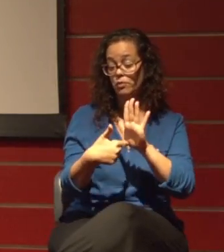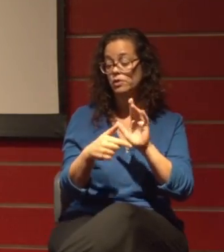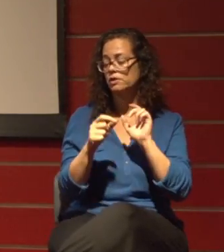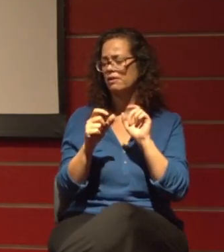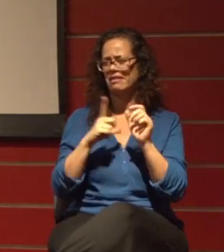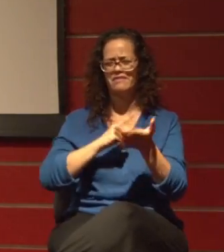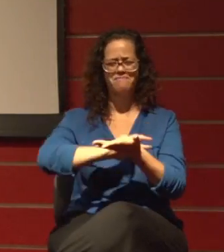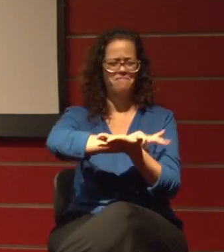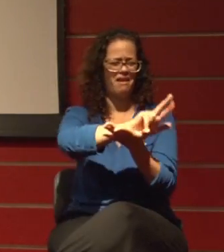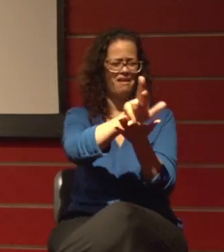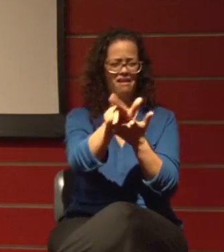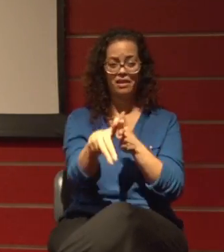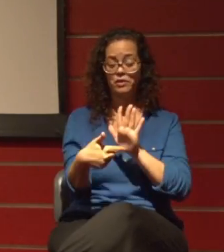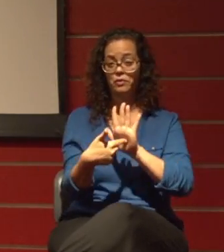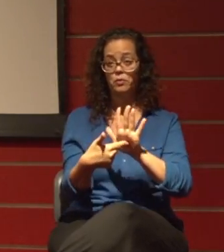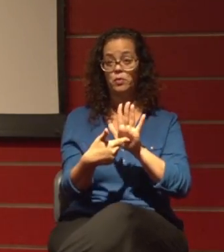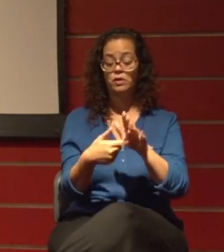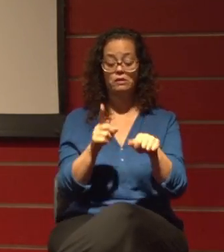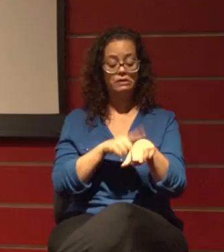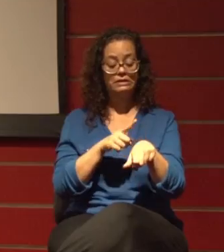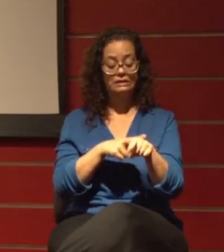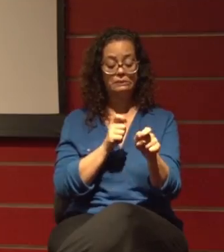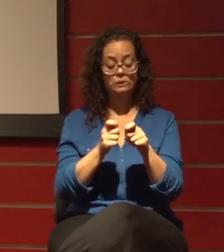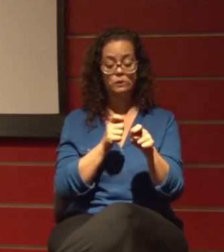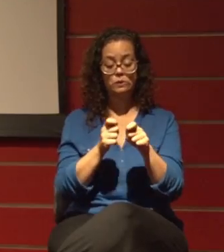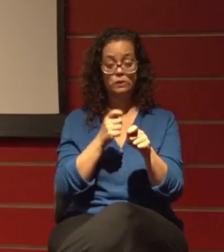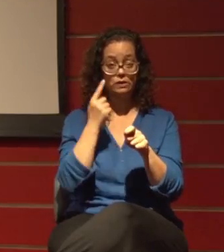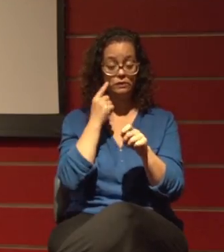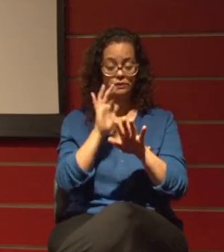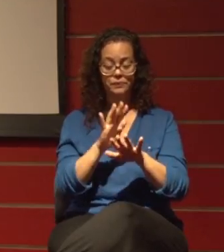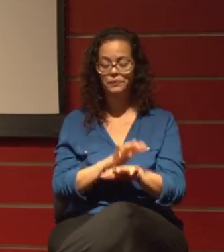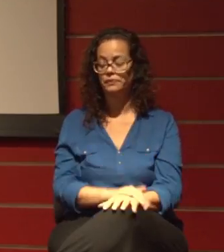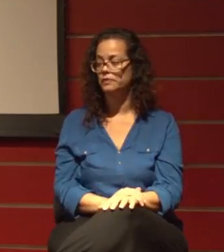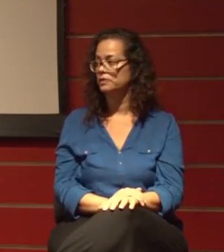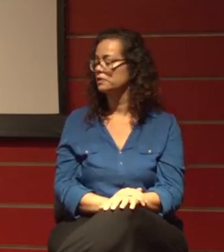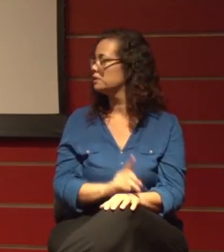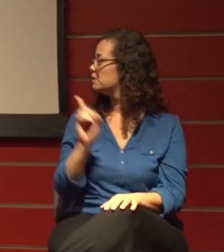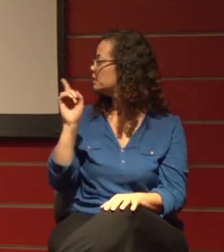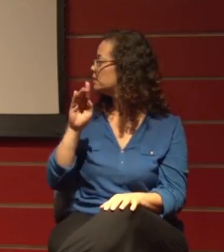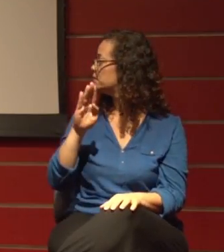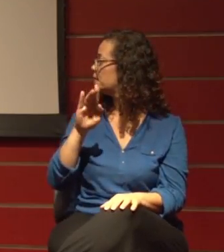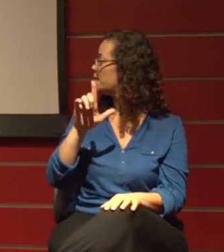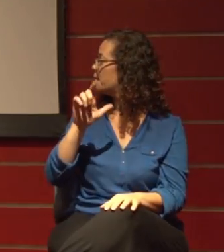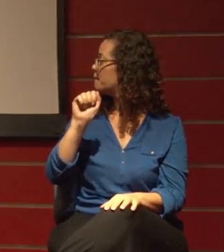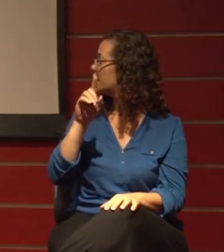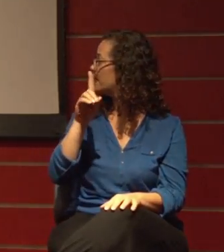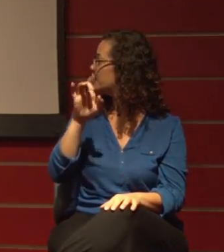vários aqui vamos ver que que vai dar tempo da gente ver e pensar né é o